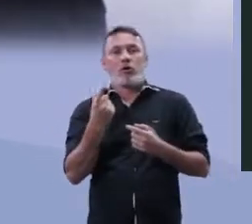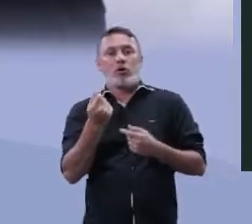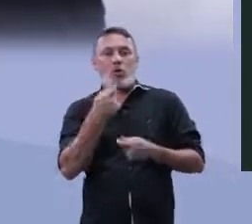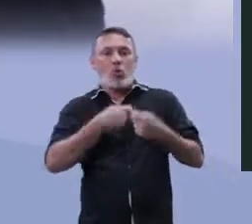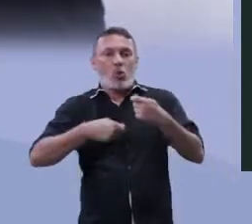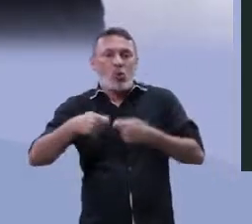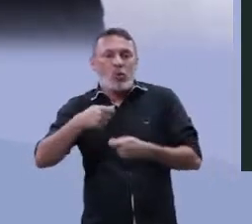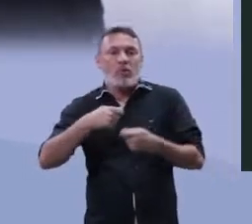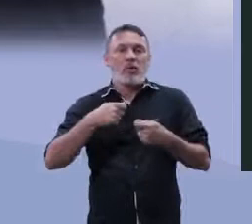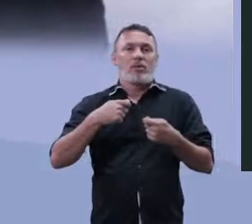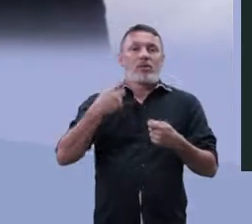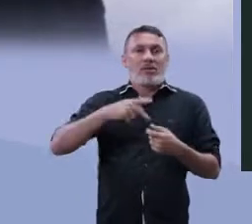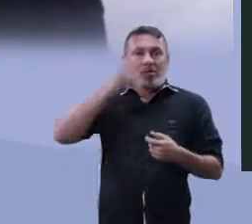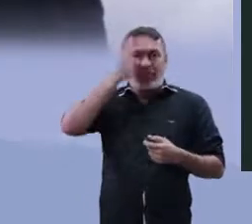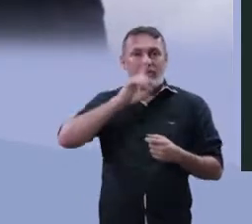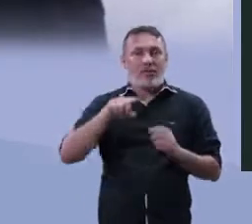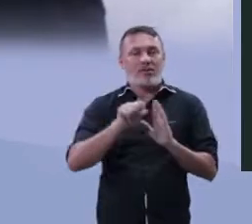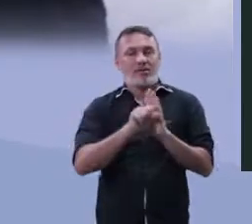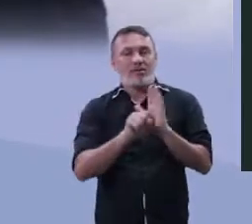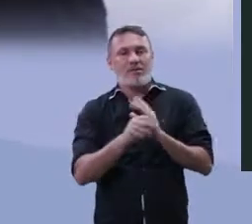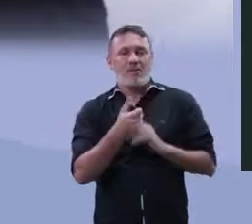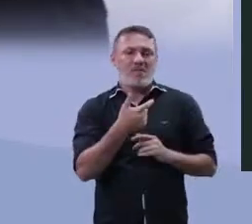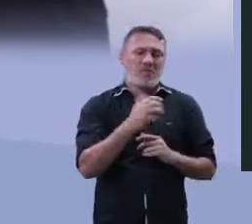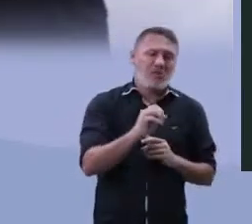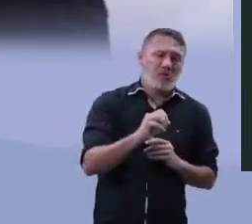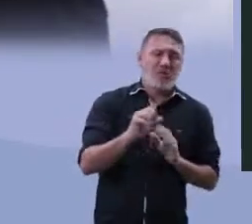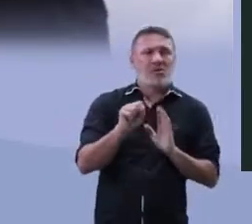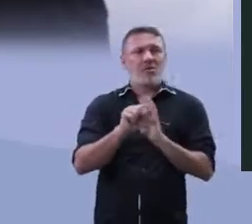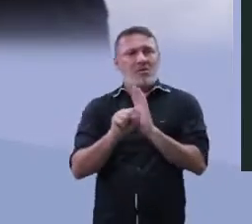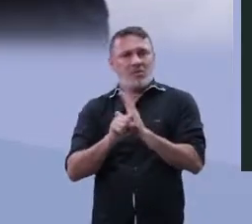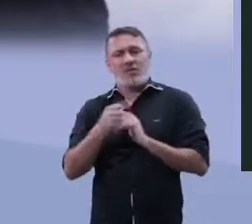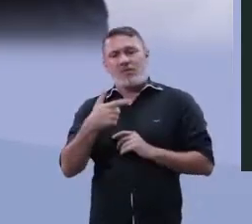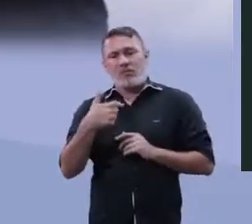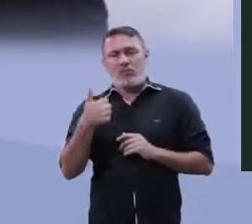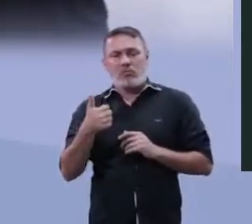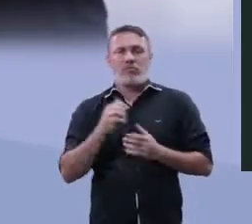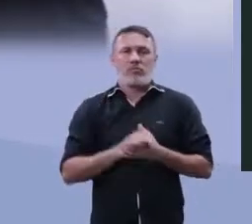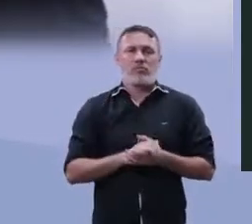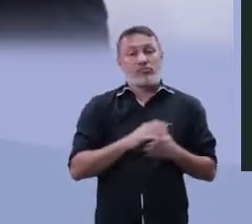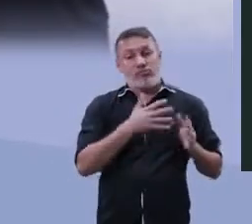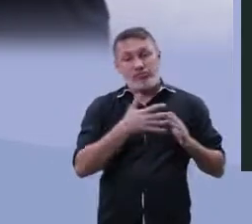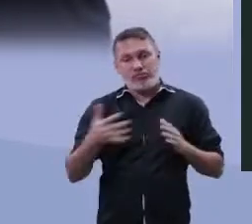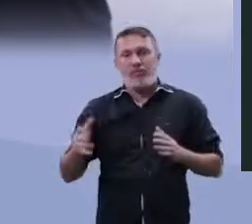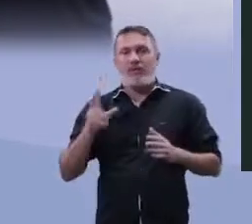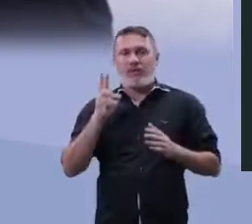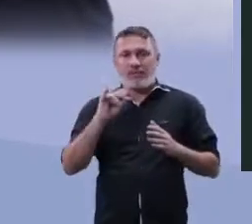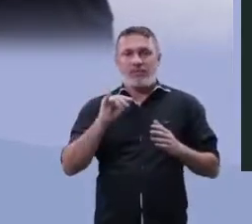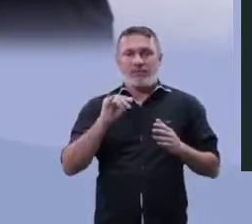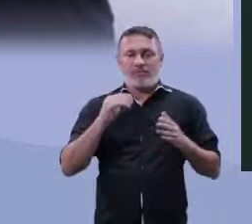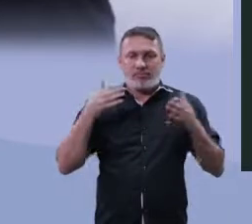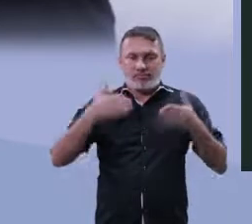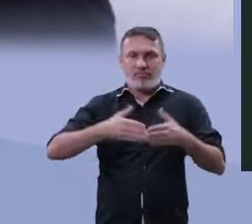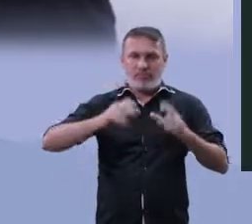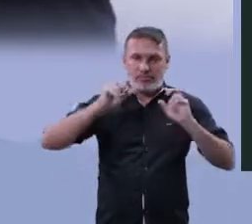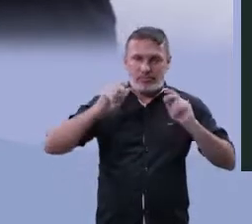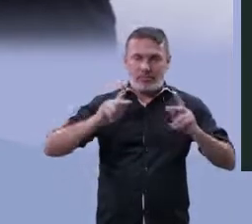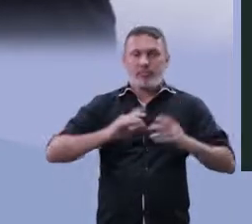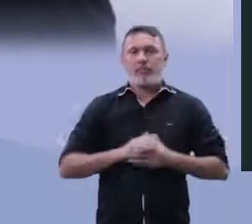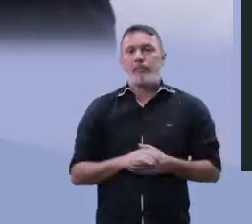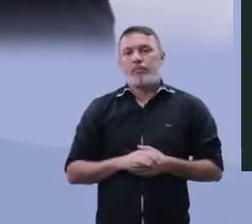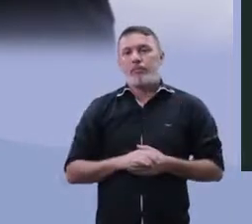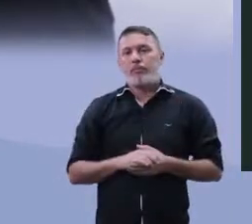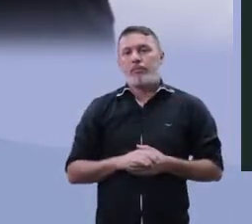questão econômica no Brasil no século XX, século XXI. Né? Então, é esse trajeto aí que nós vamos seguir no